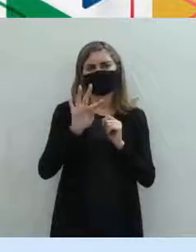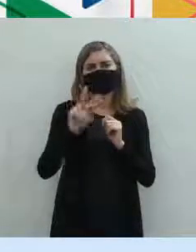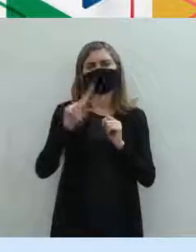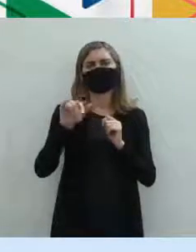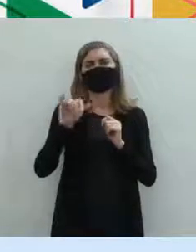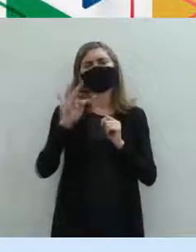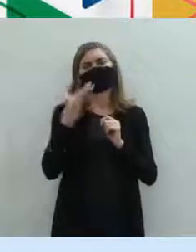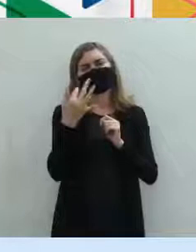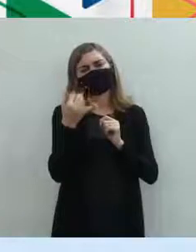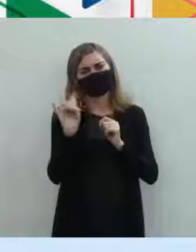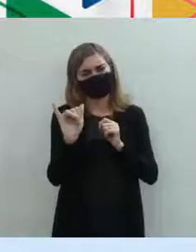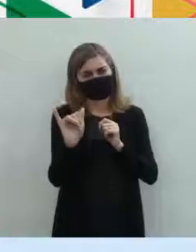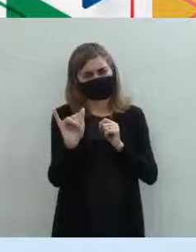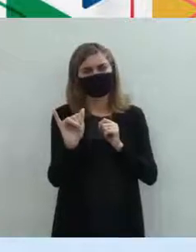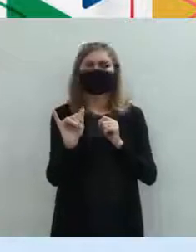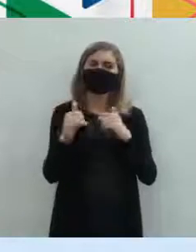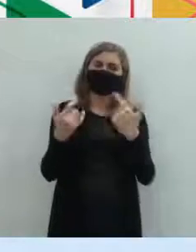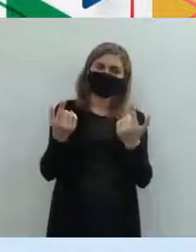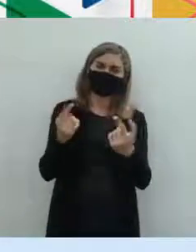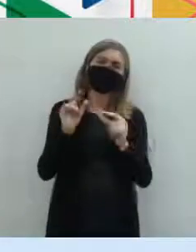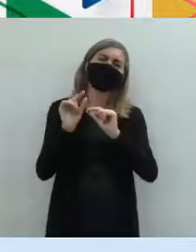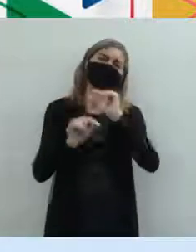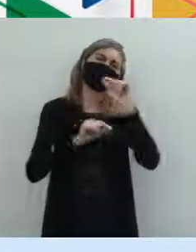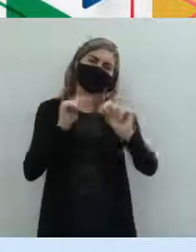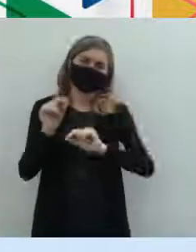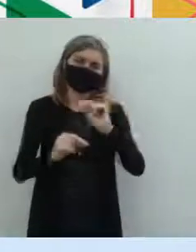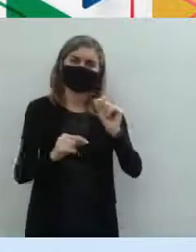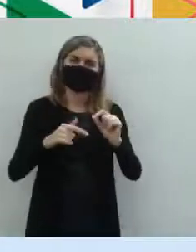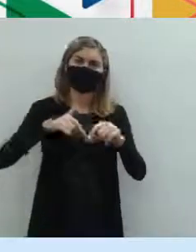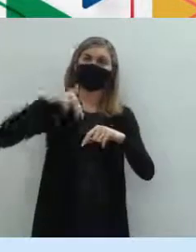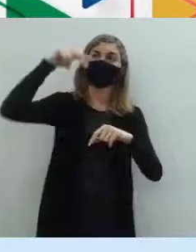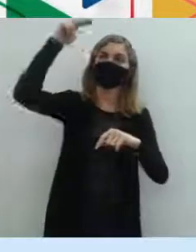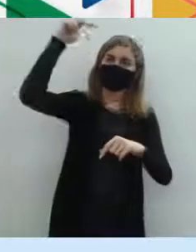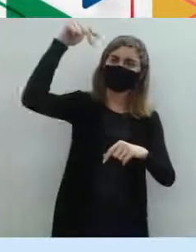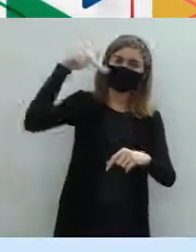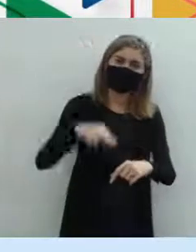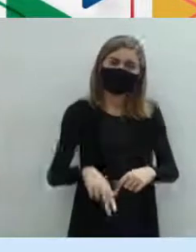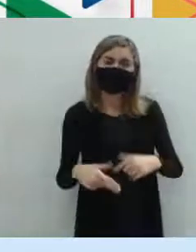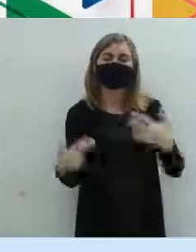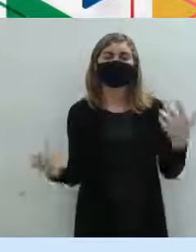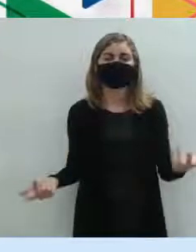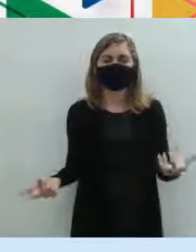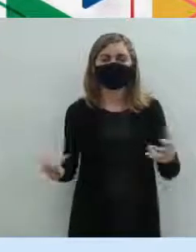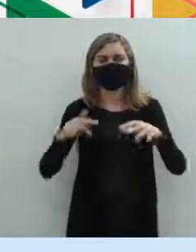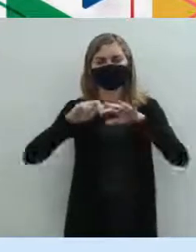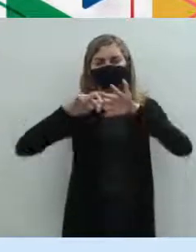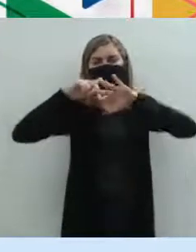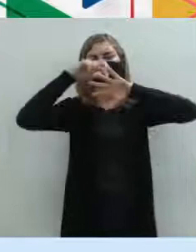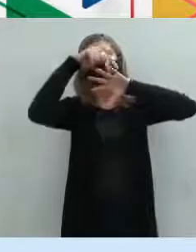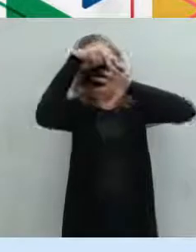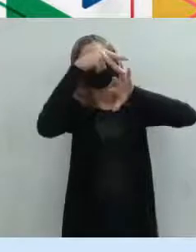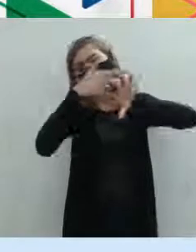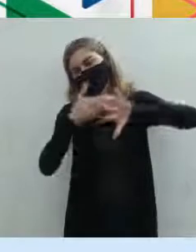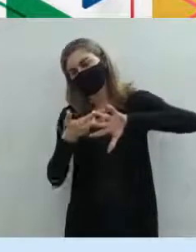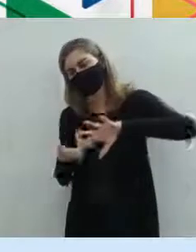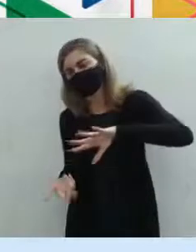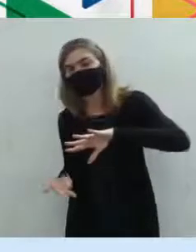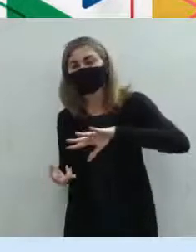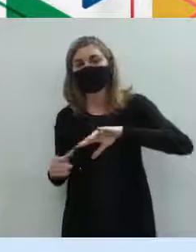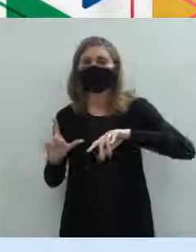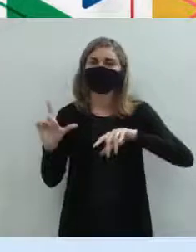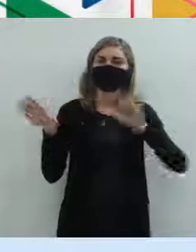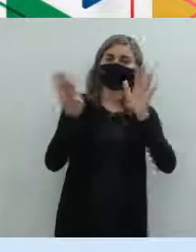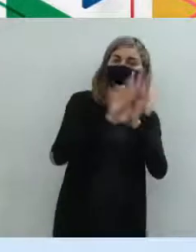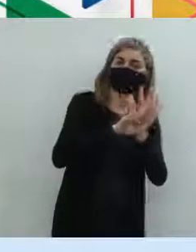relatividade, né, relativo a quê? Está subindo ou está descendo? Né? As pessoas estão chegando ou